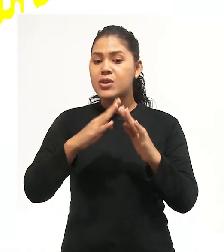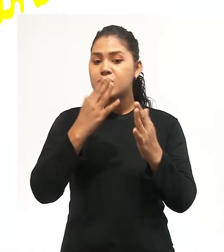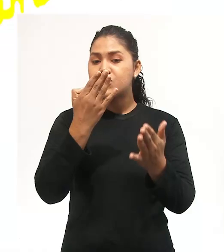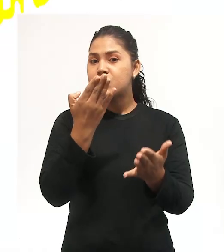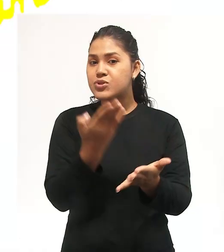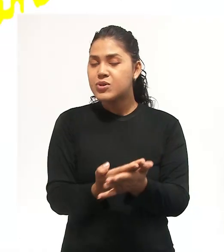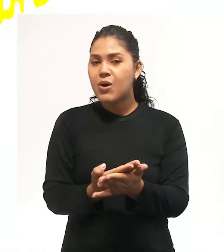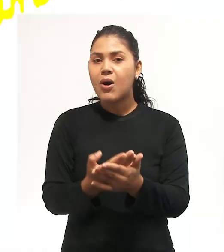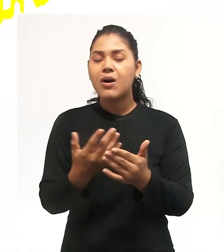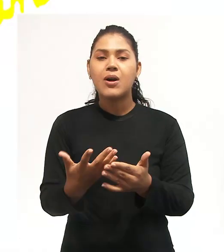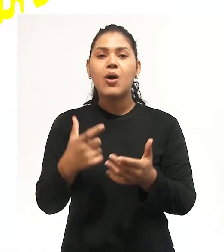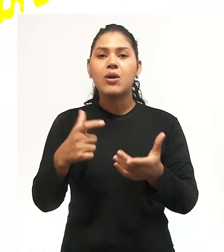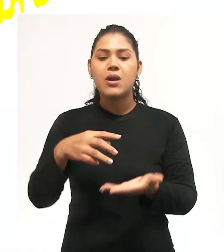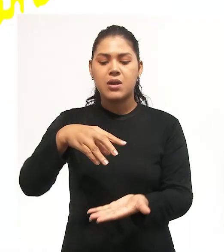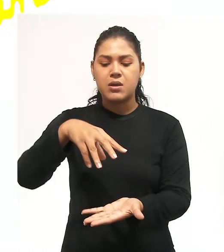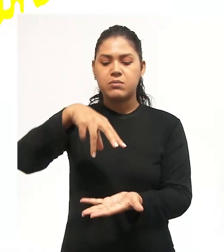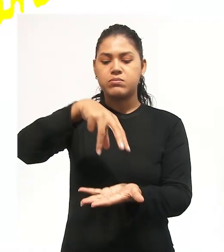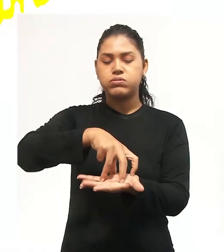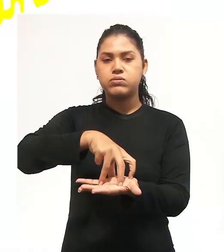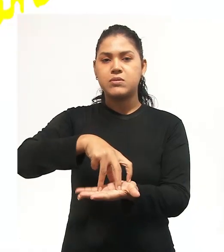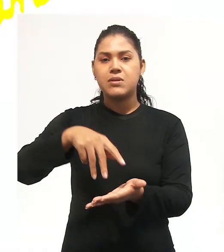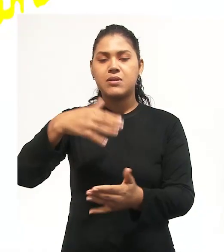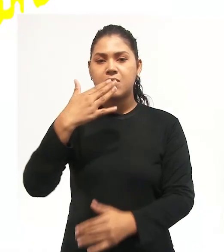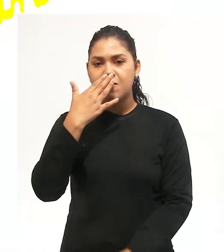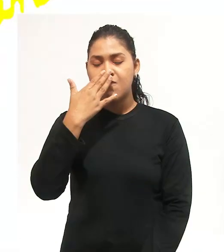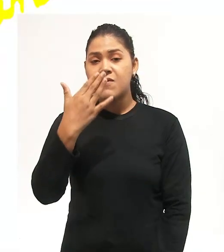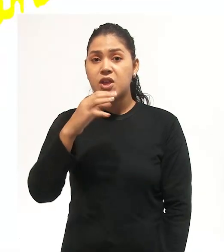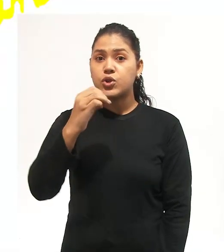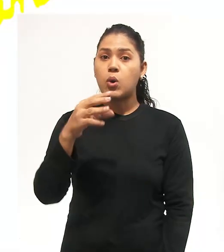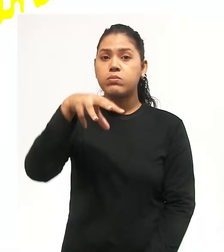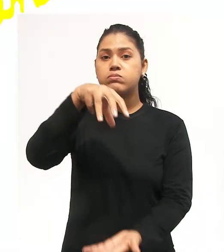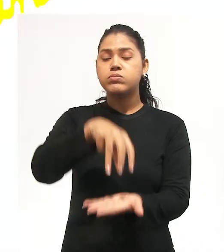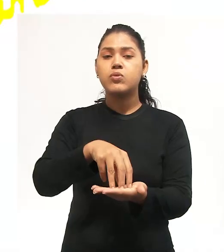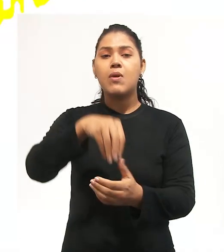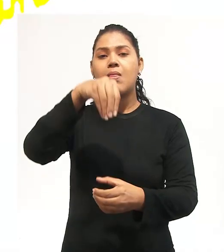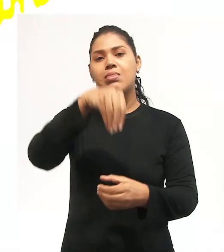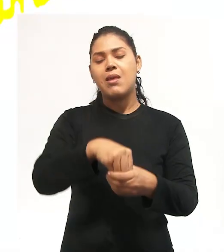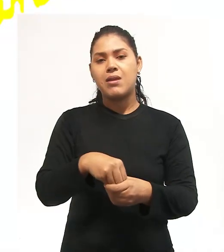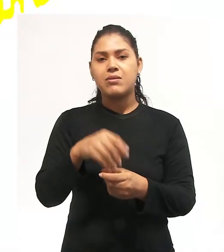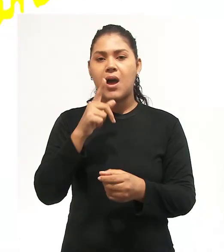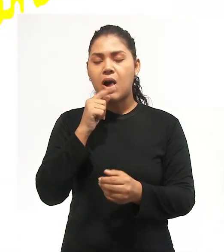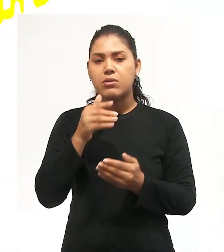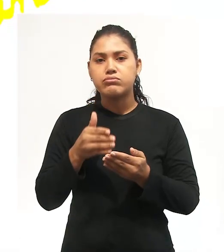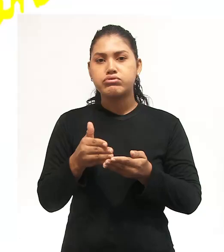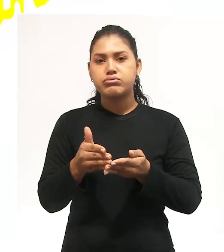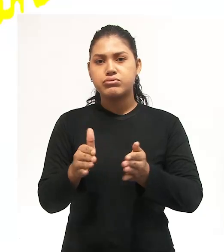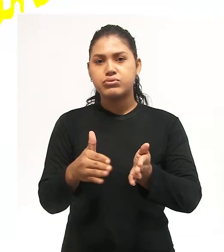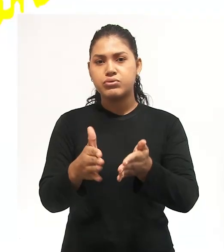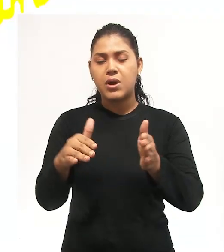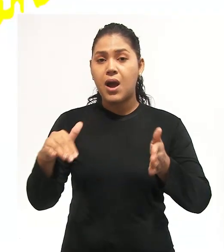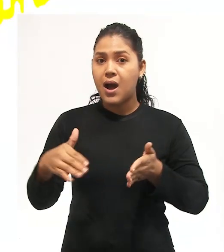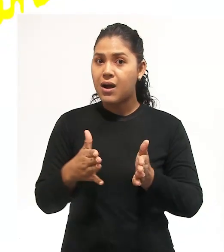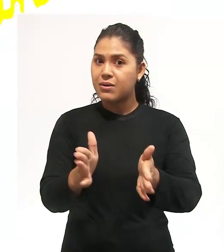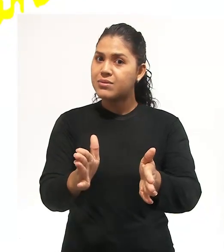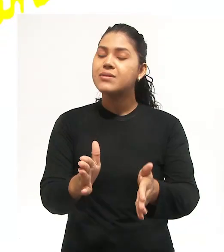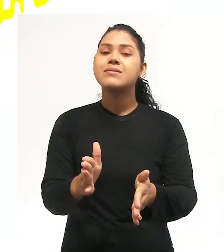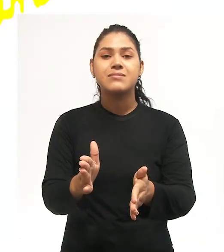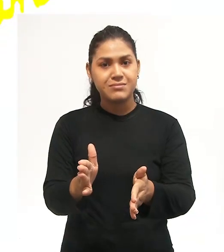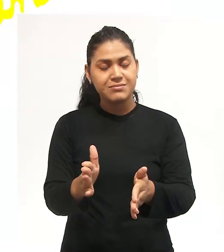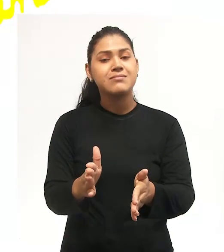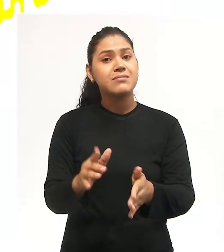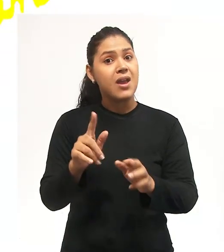uma escola construída às margens de um rio e que tem como sua base o próprio rio.